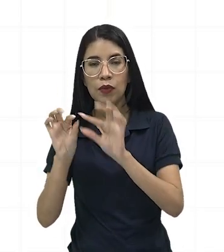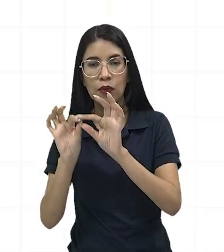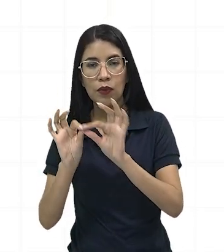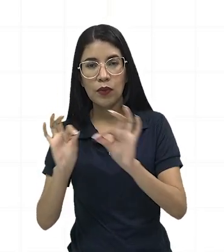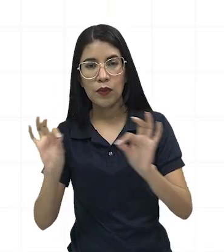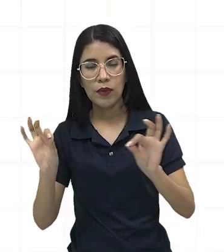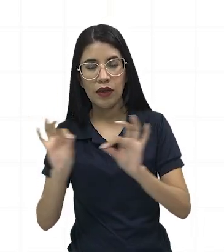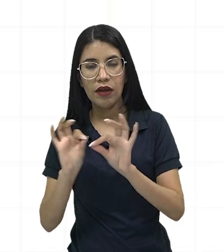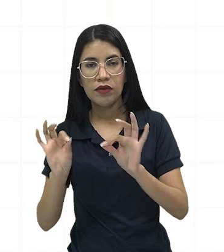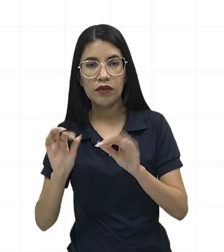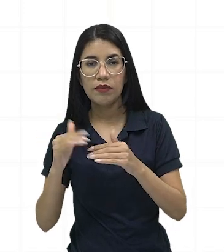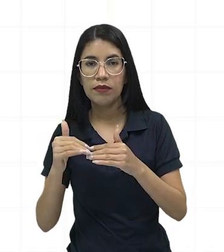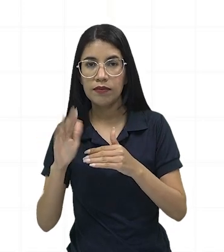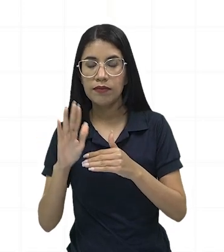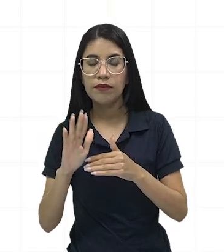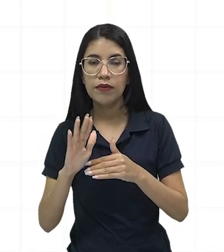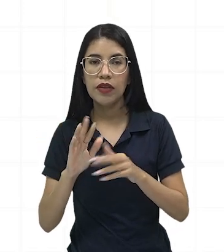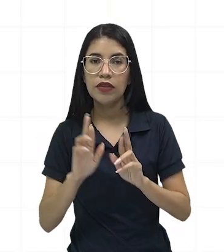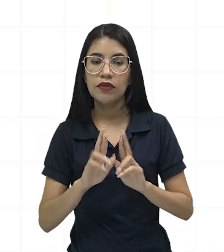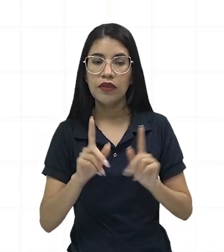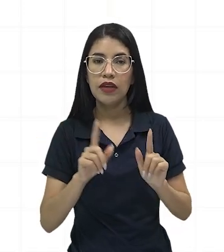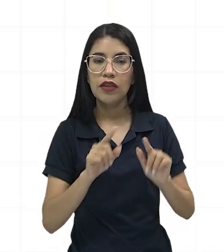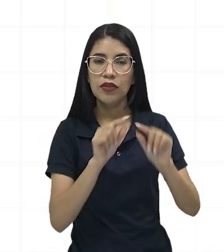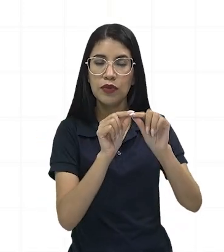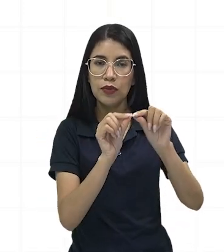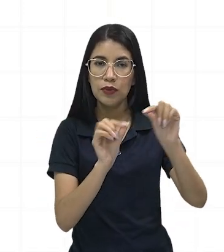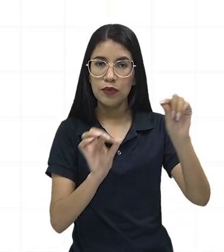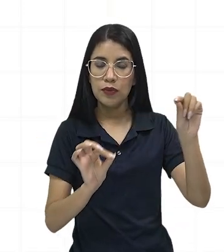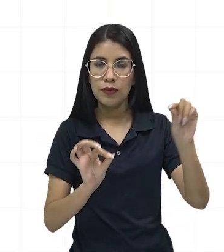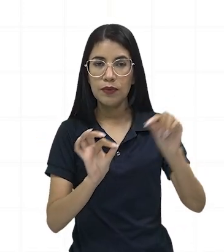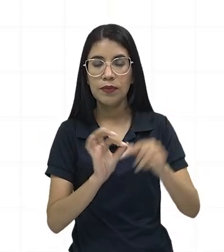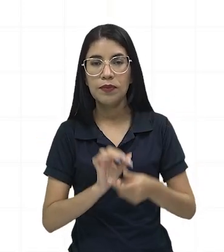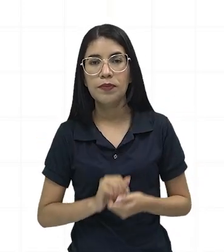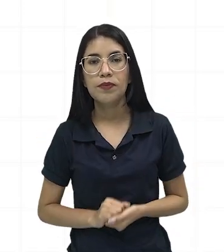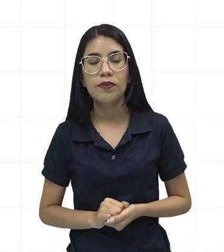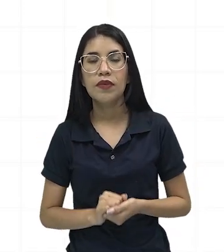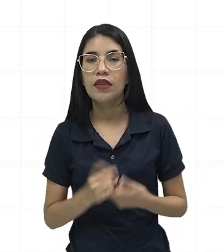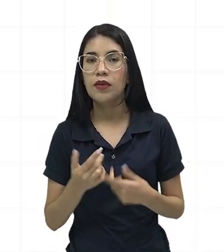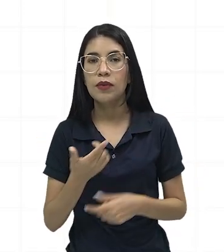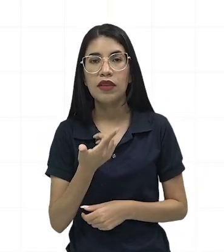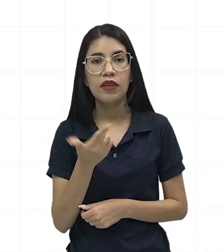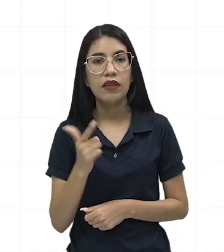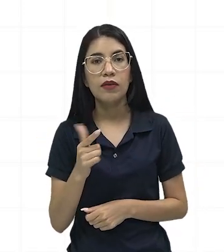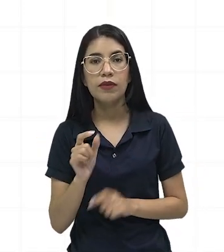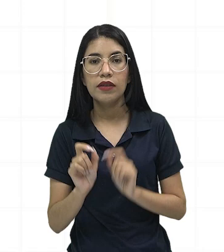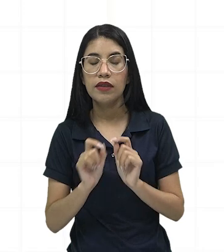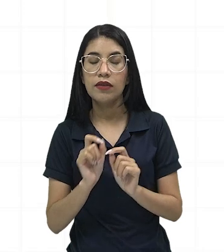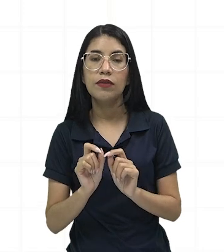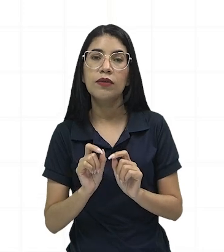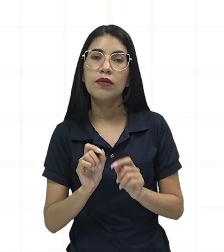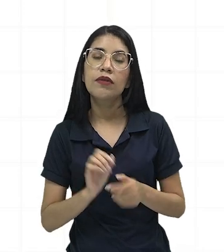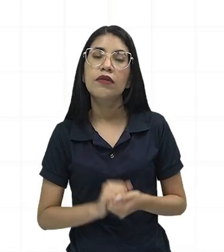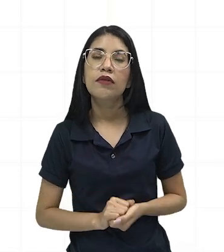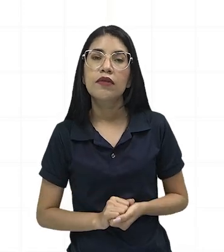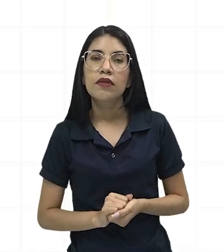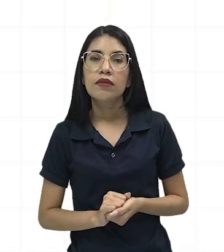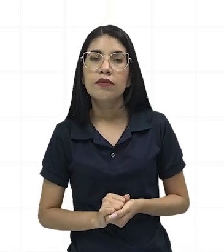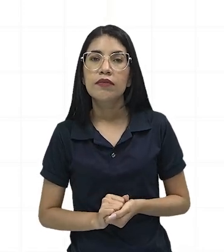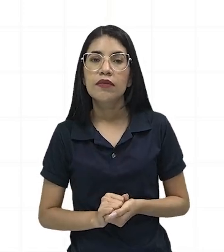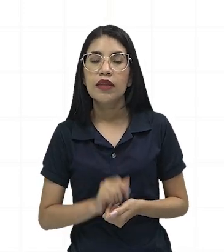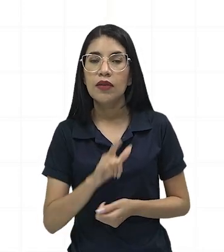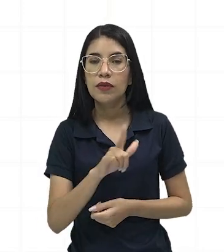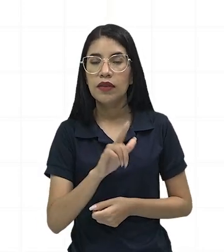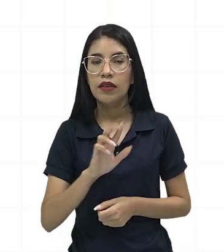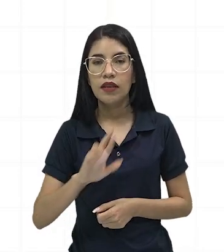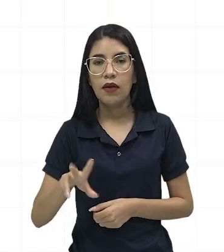maior. Então, diferente desse, tá bom? Então, não temos aqui, né, o